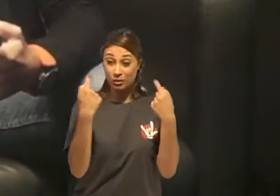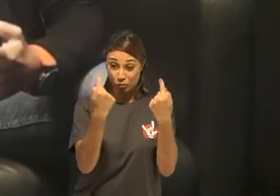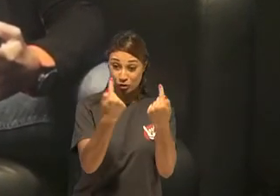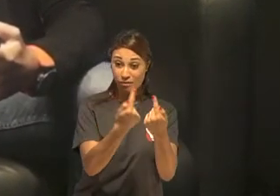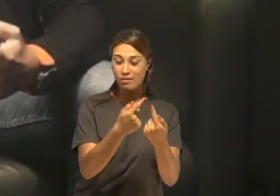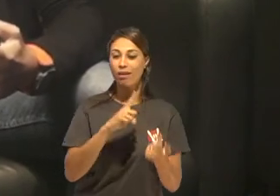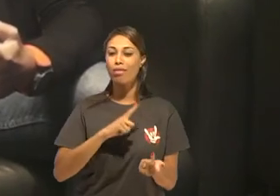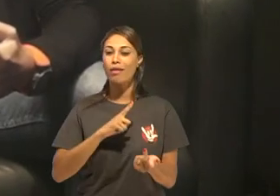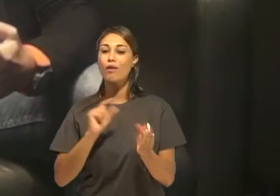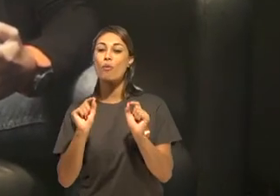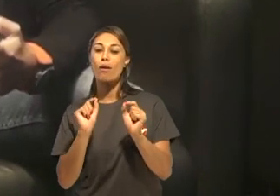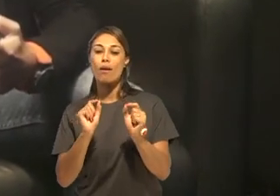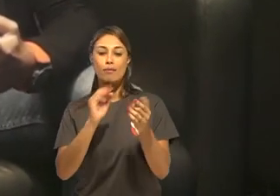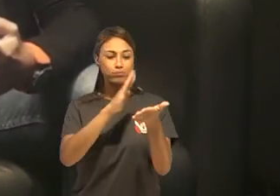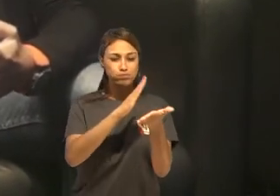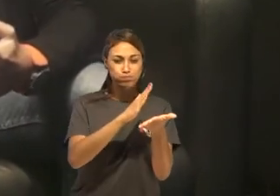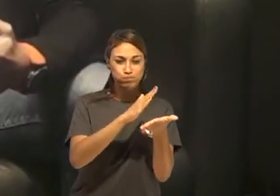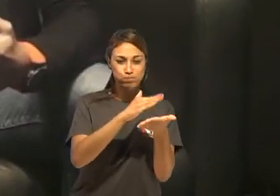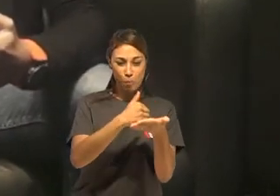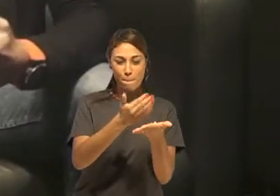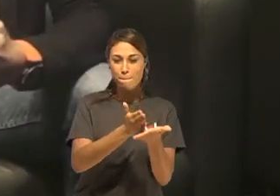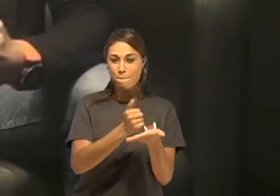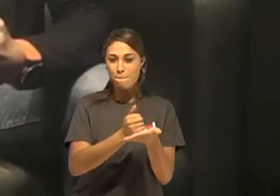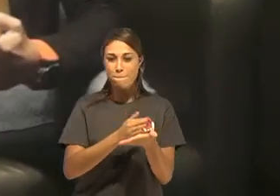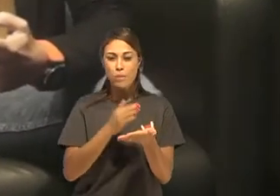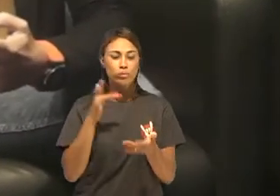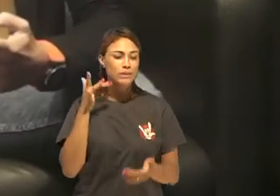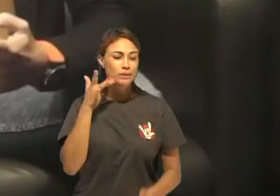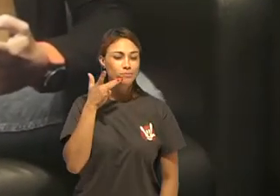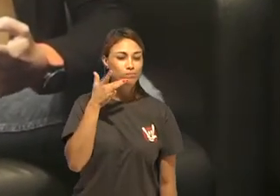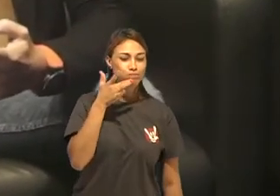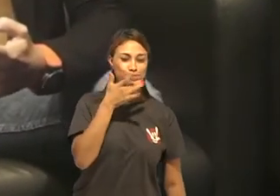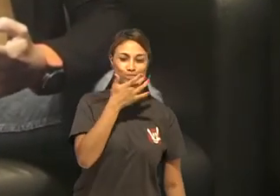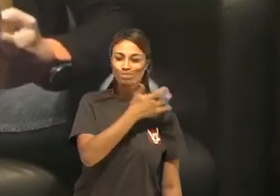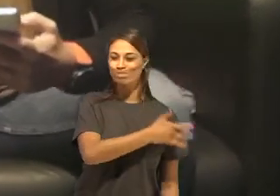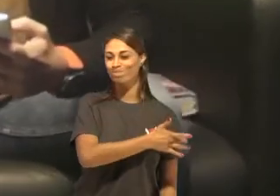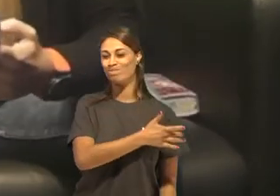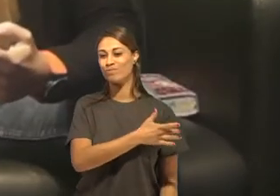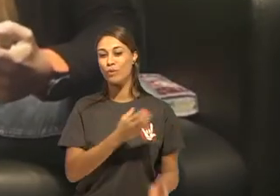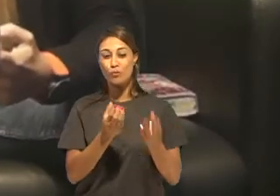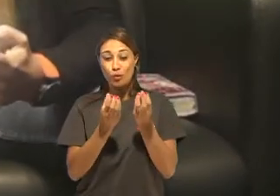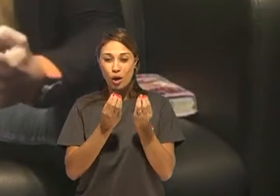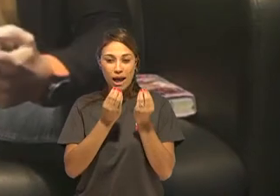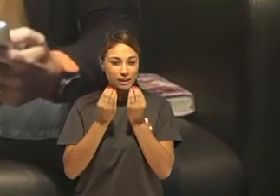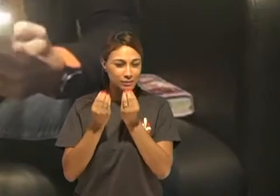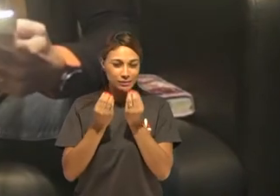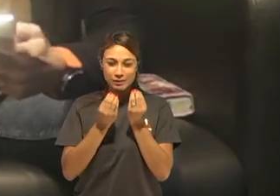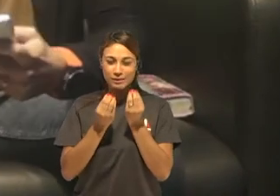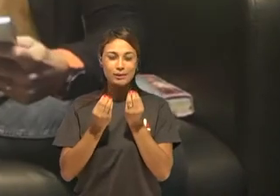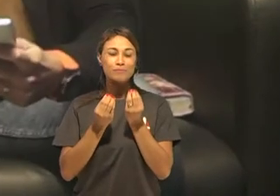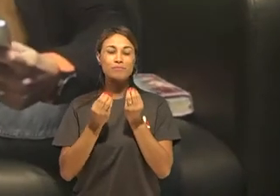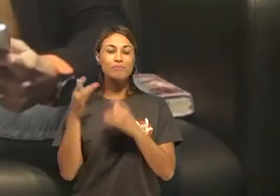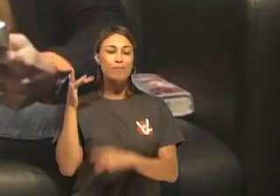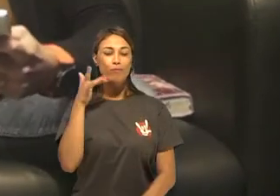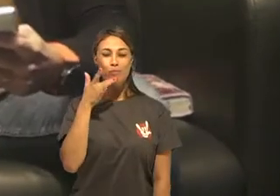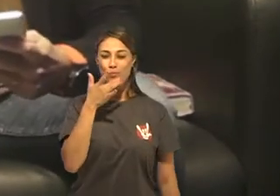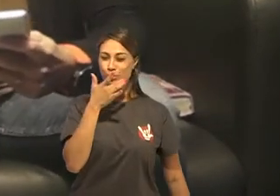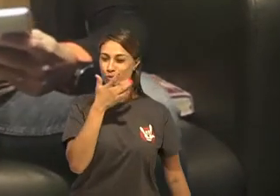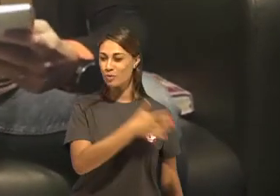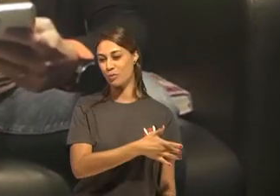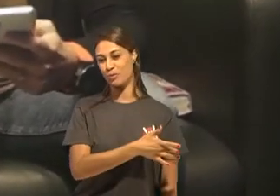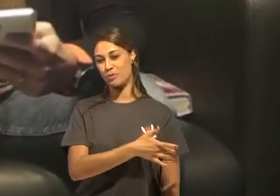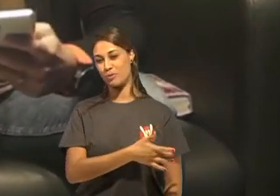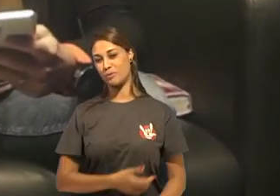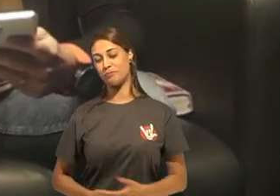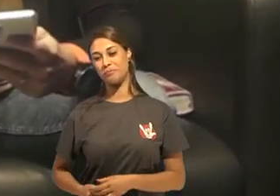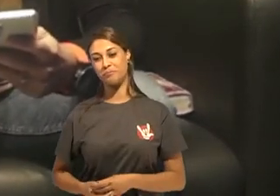aquele hot dog sem molho, aquela salsicha pura, com bastante ketchup, o açaí, né?